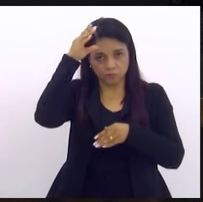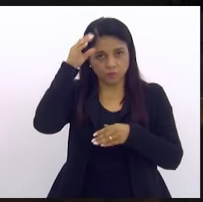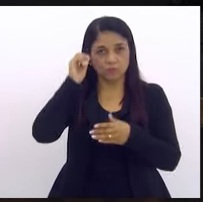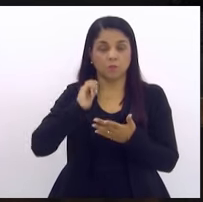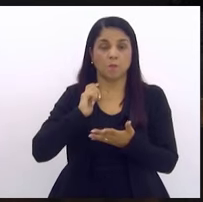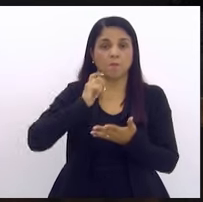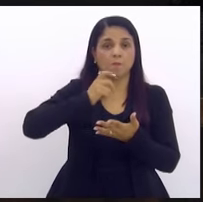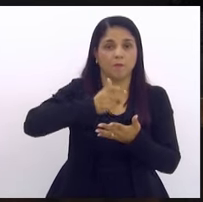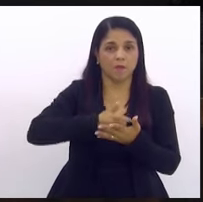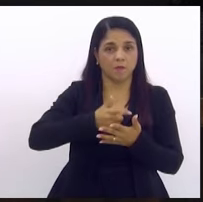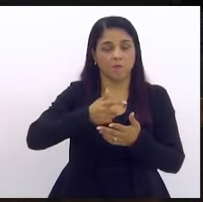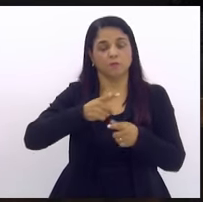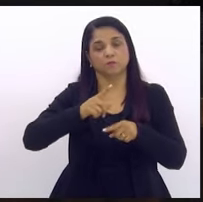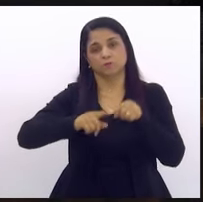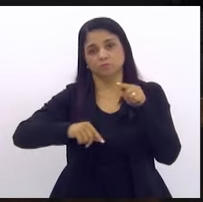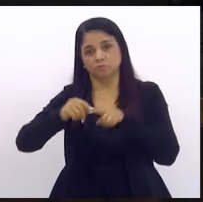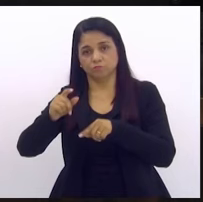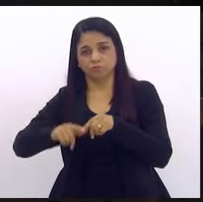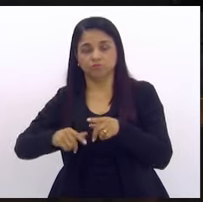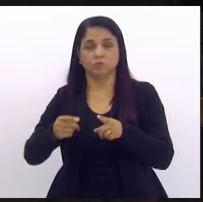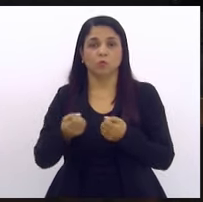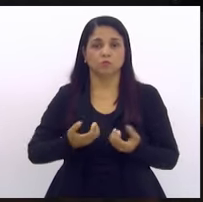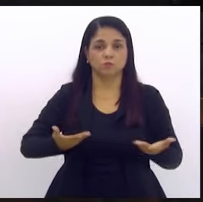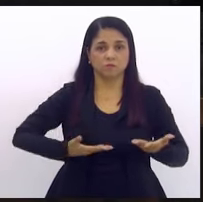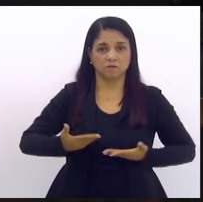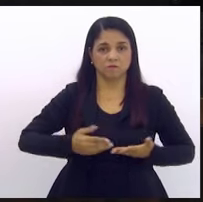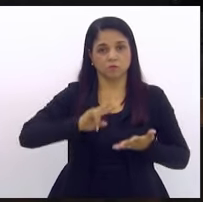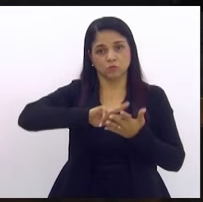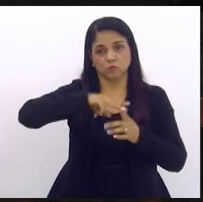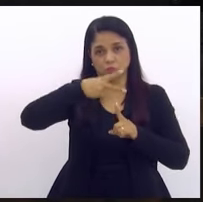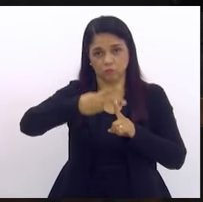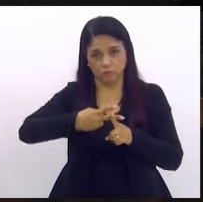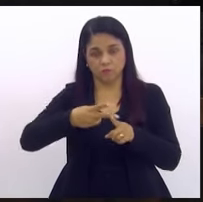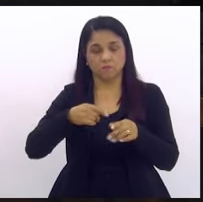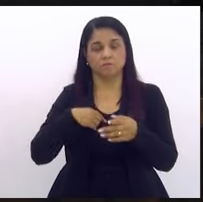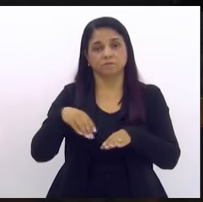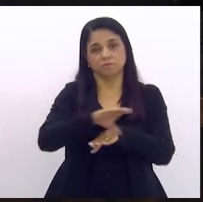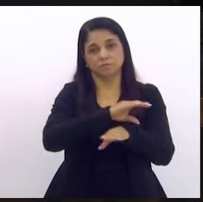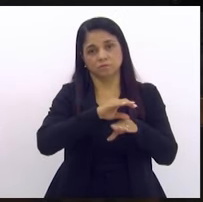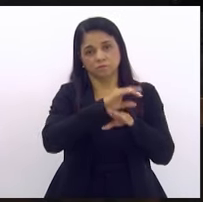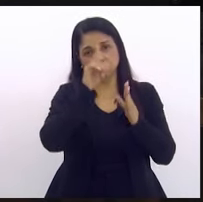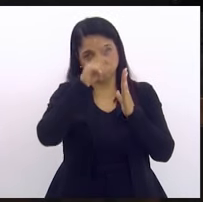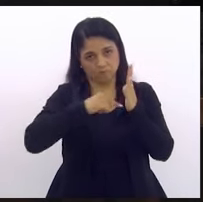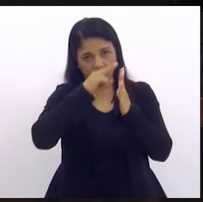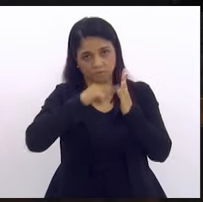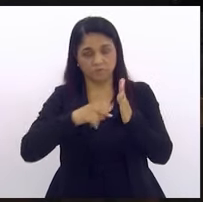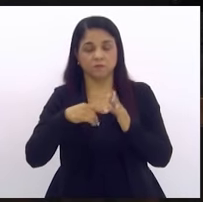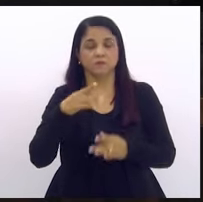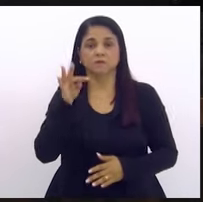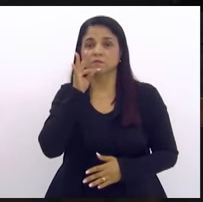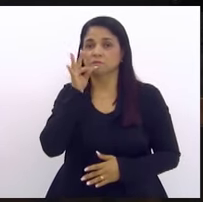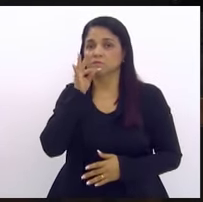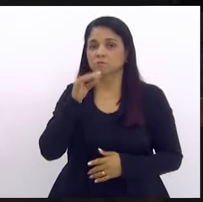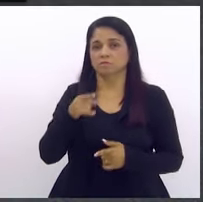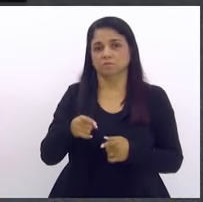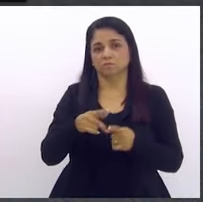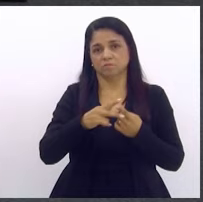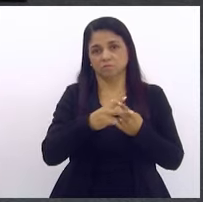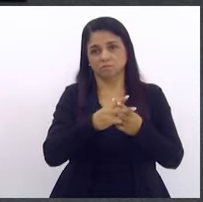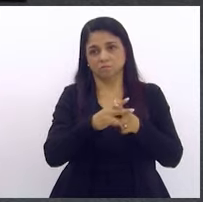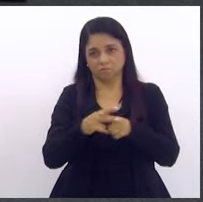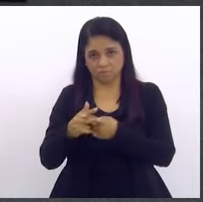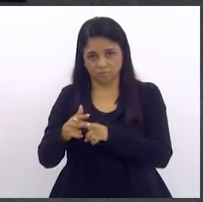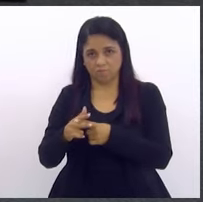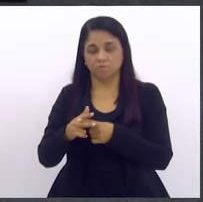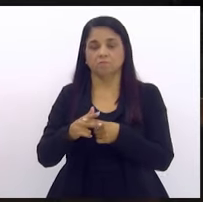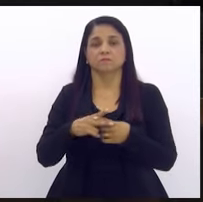produto ou serviço em duplicidade. Pendendo de parecer da Comissão de Emendas Constitucionais e Vetos, deputado Jorge Felipe Neto. Pela manutenção do veto, presidente.